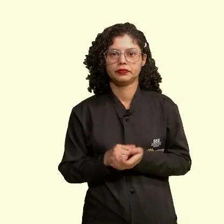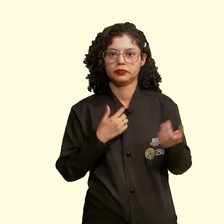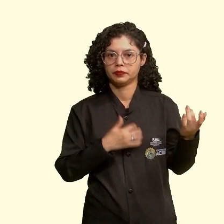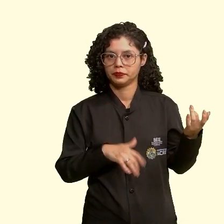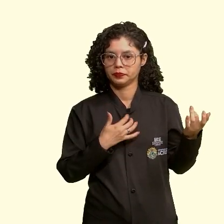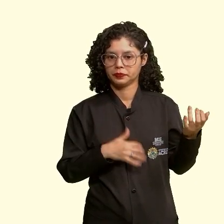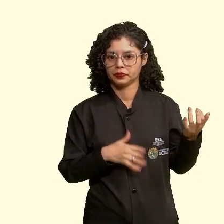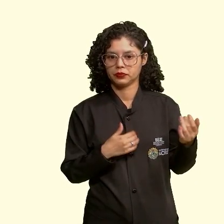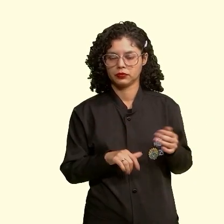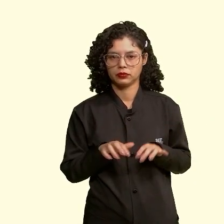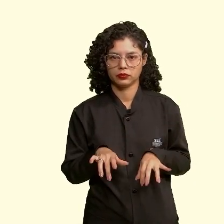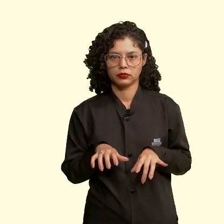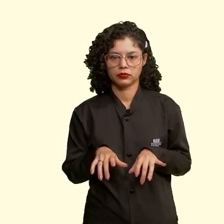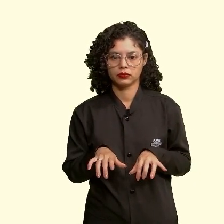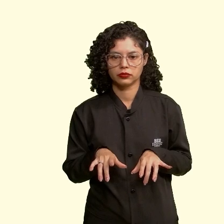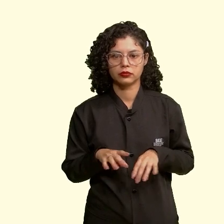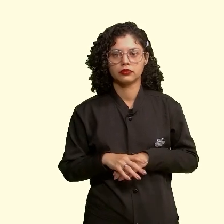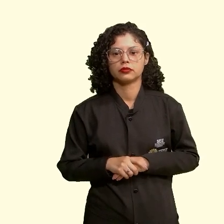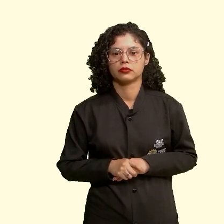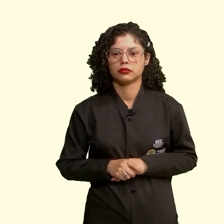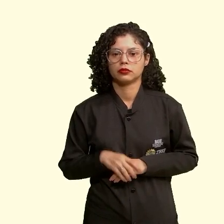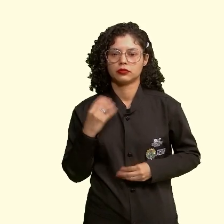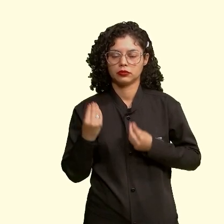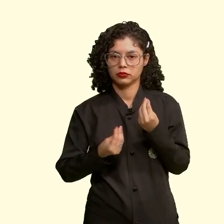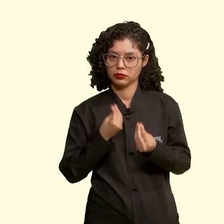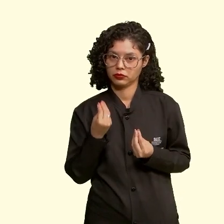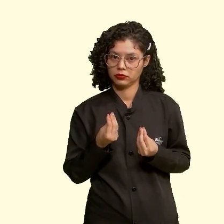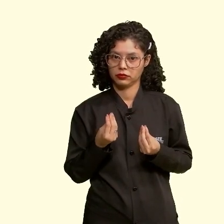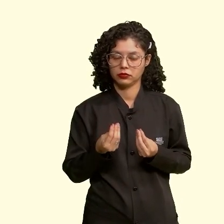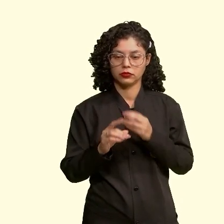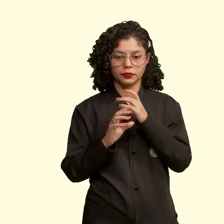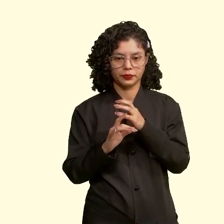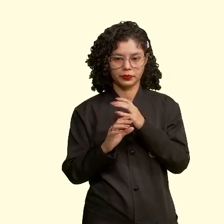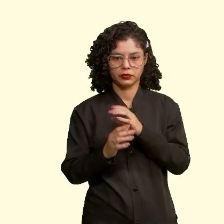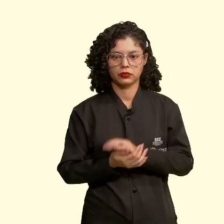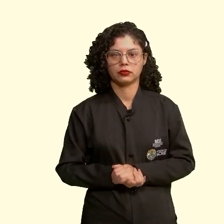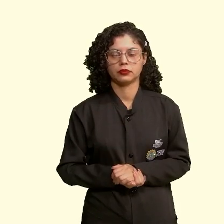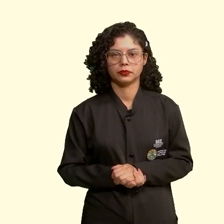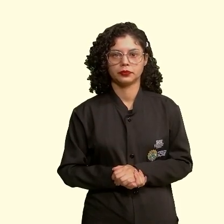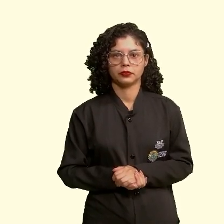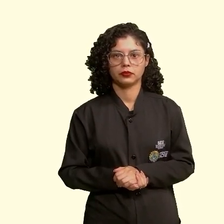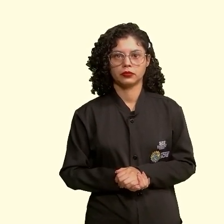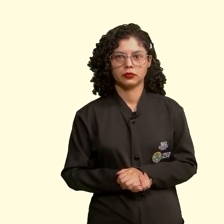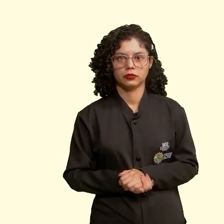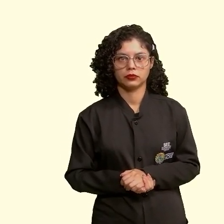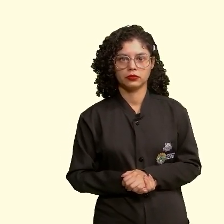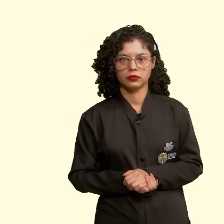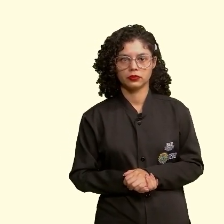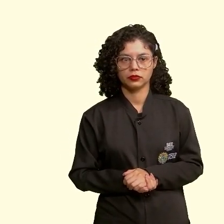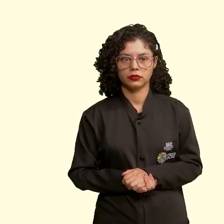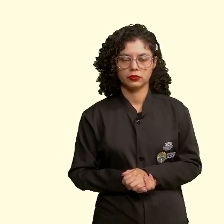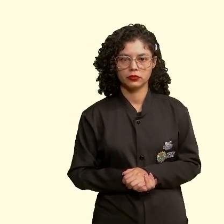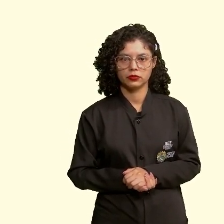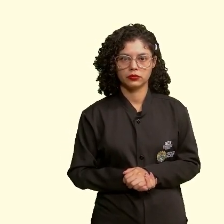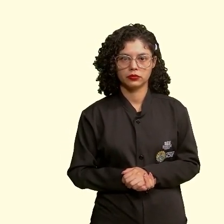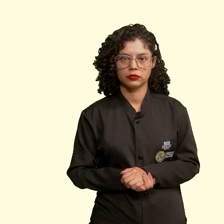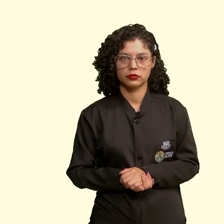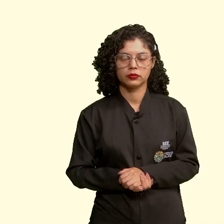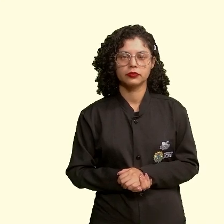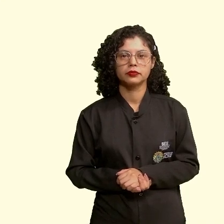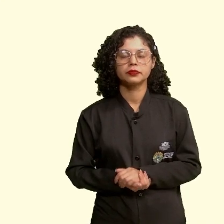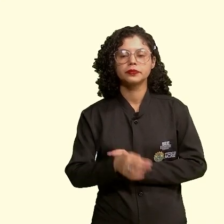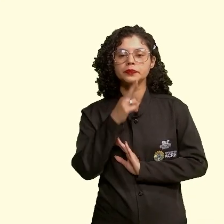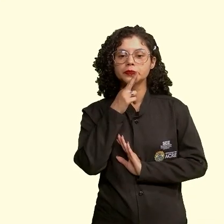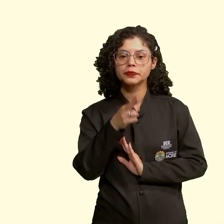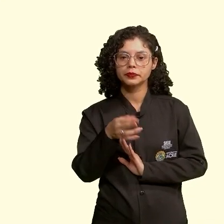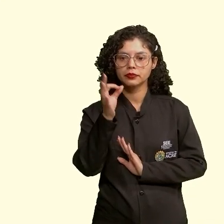corda, de tecla e como ele é tocado. Vamos então para a nossa